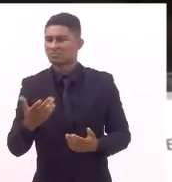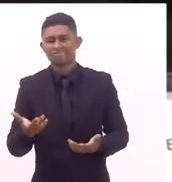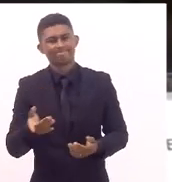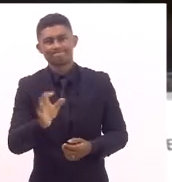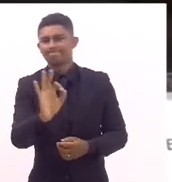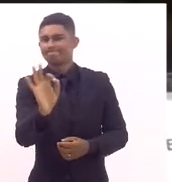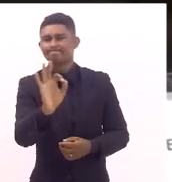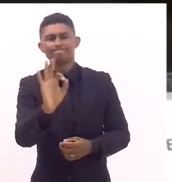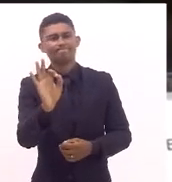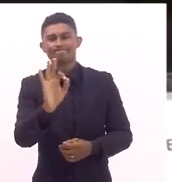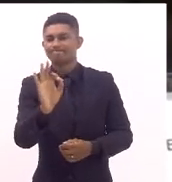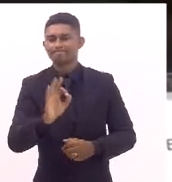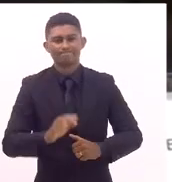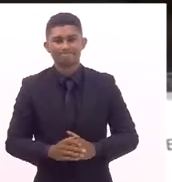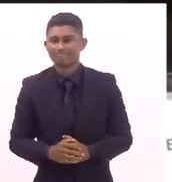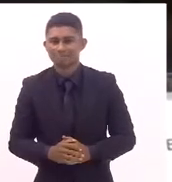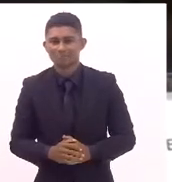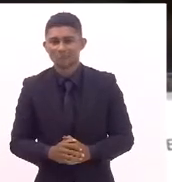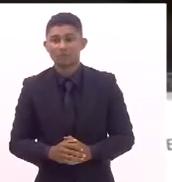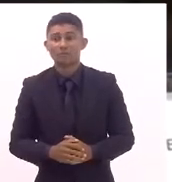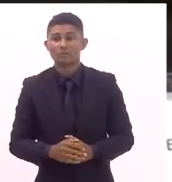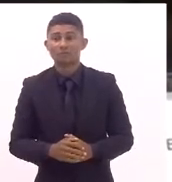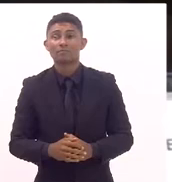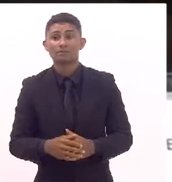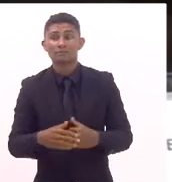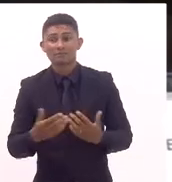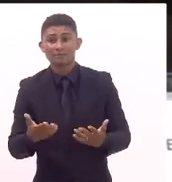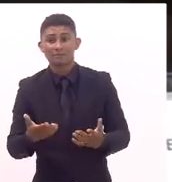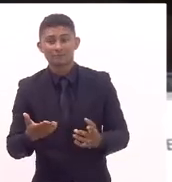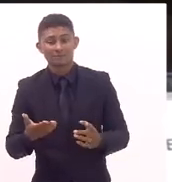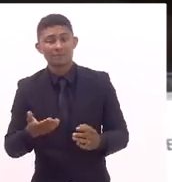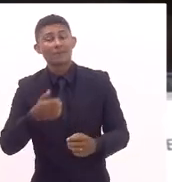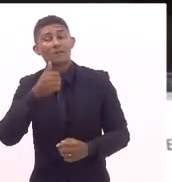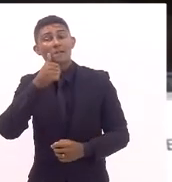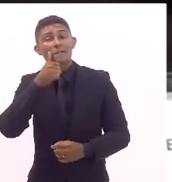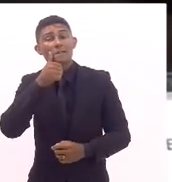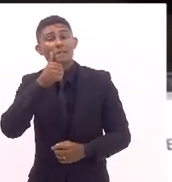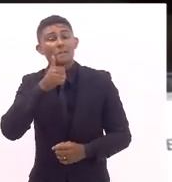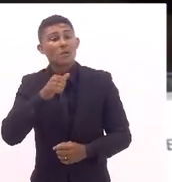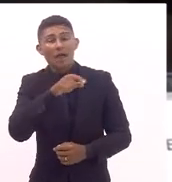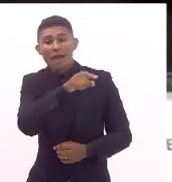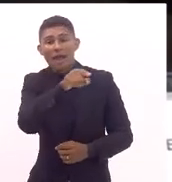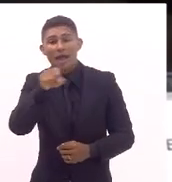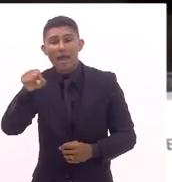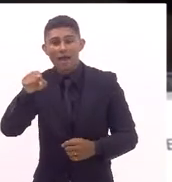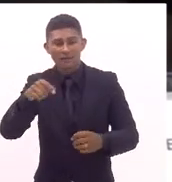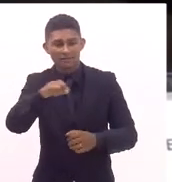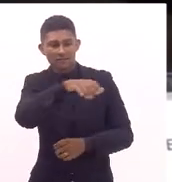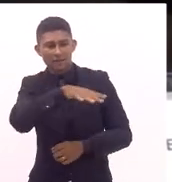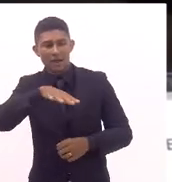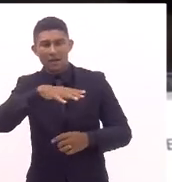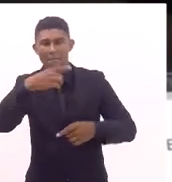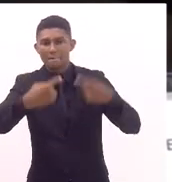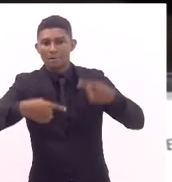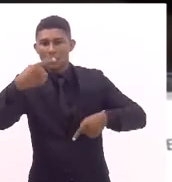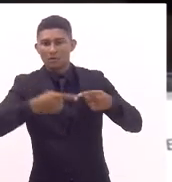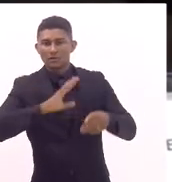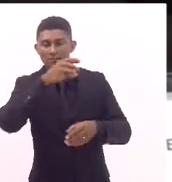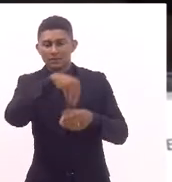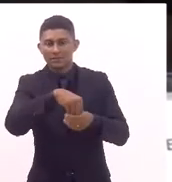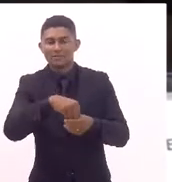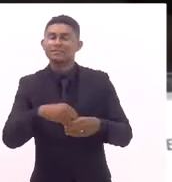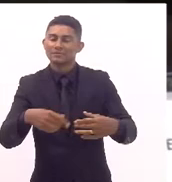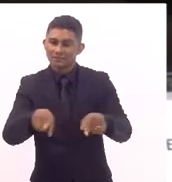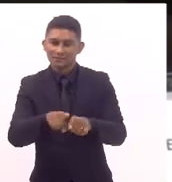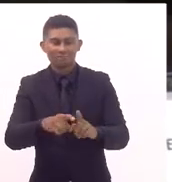go letra a Bendita suas voz às mulheres que estão na política Bendita seja